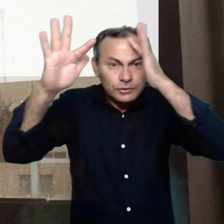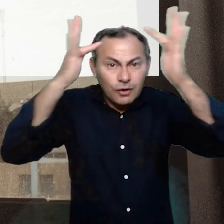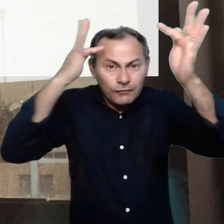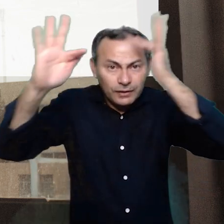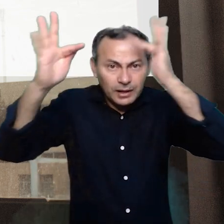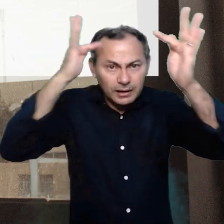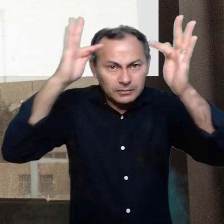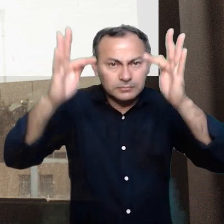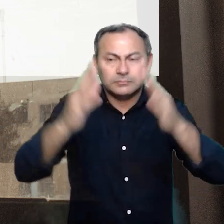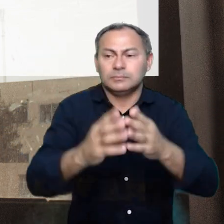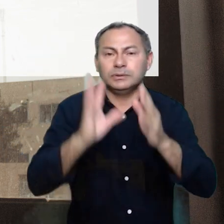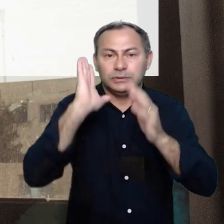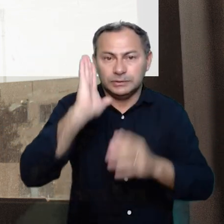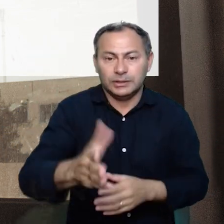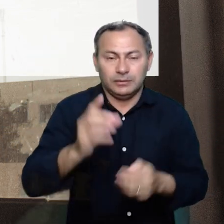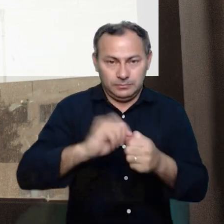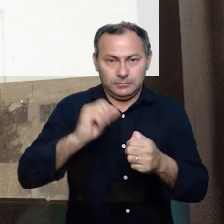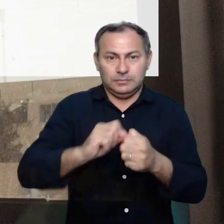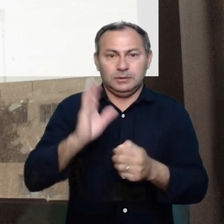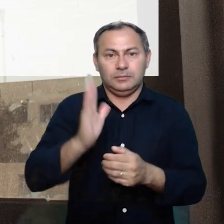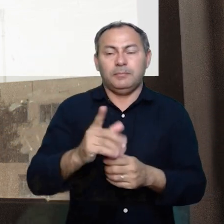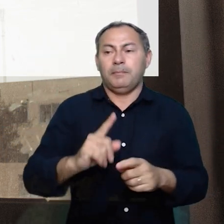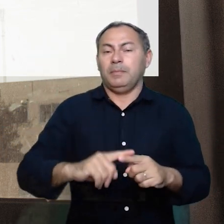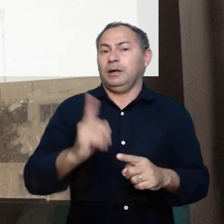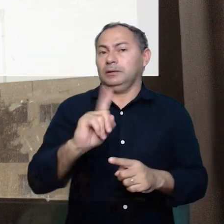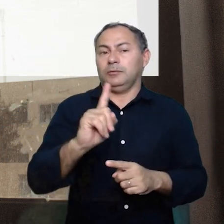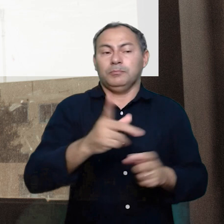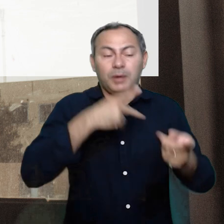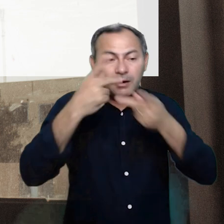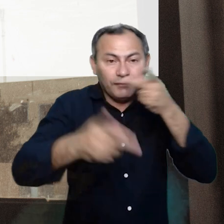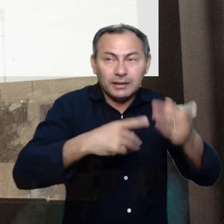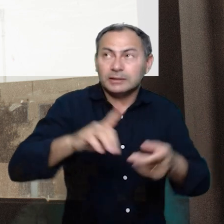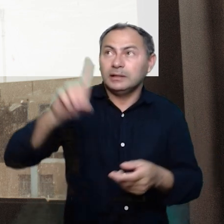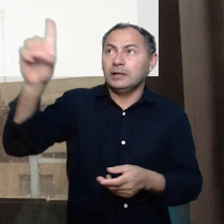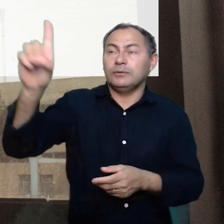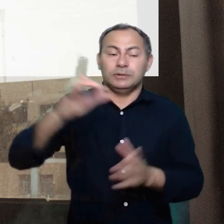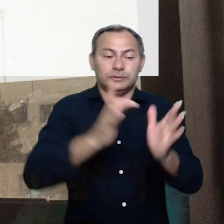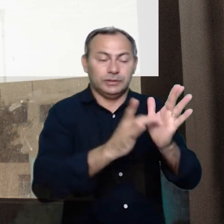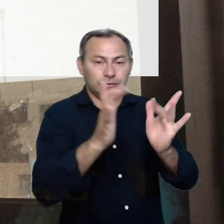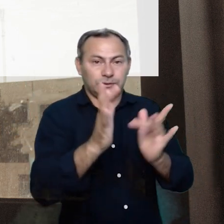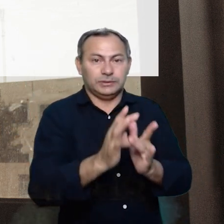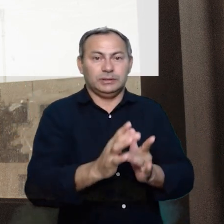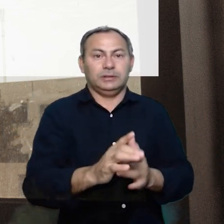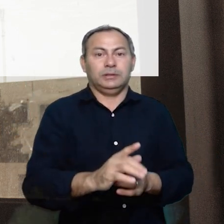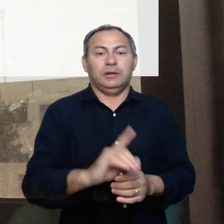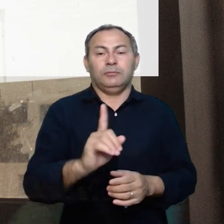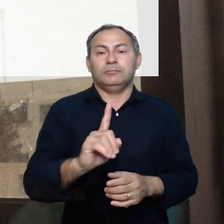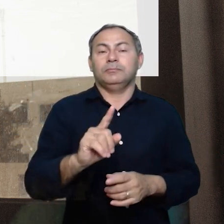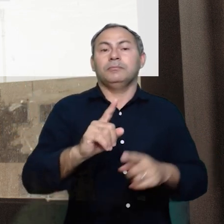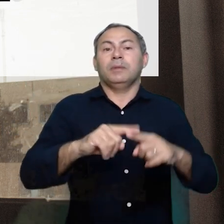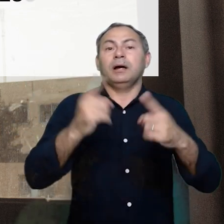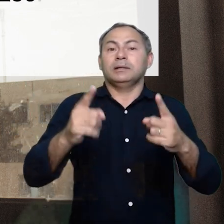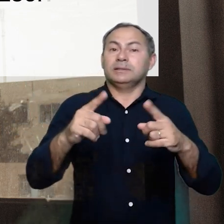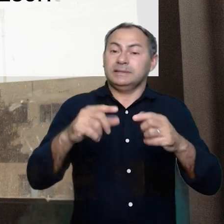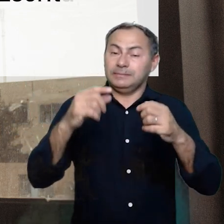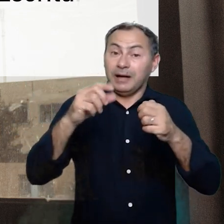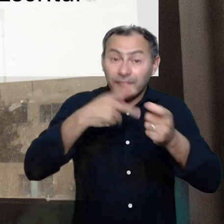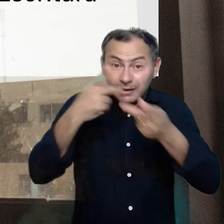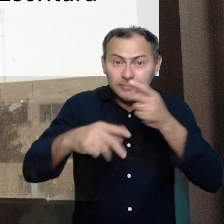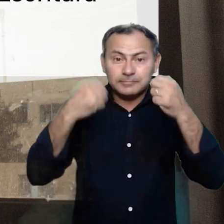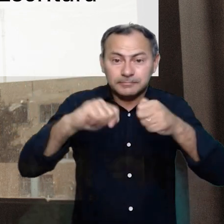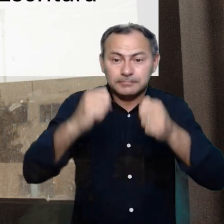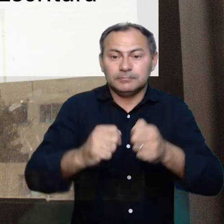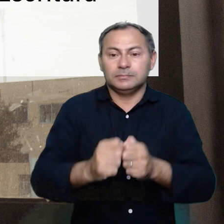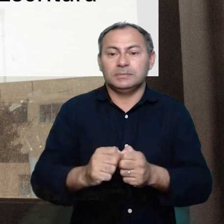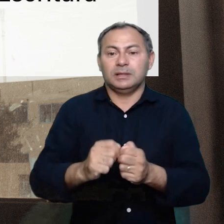filosóficas, como já foi feito, mas não para falar de Deus e de Jesus Cristo. Para isso é necessário partir